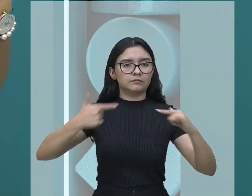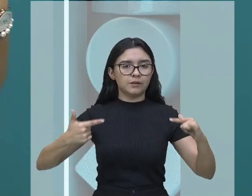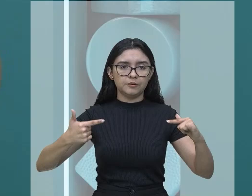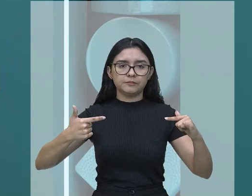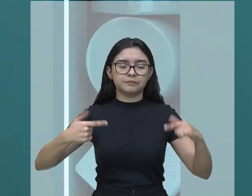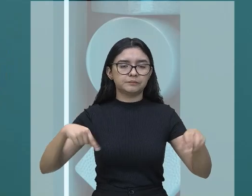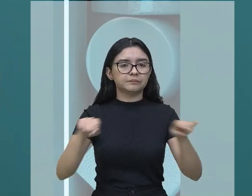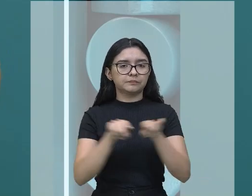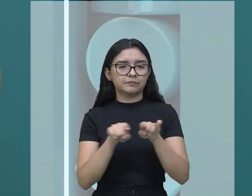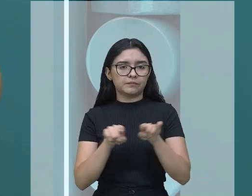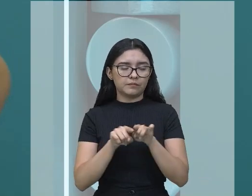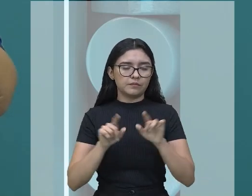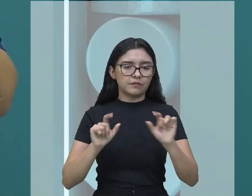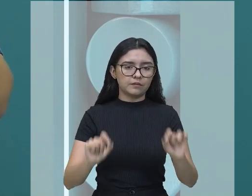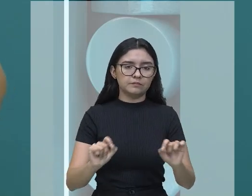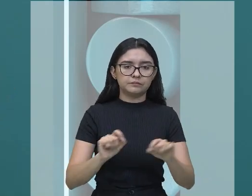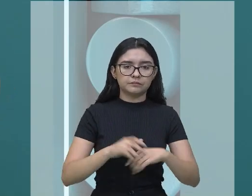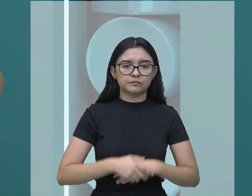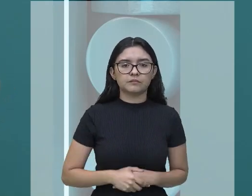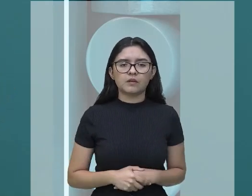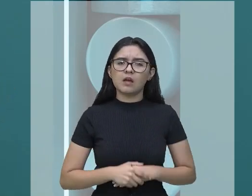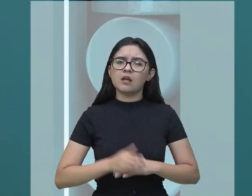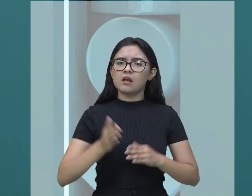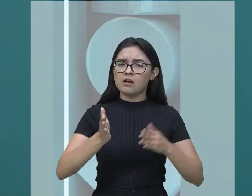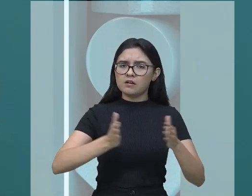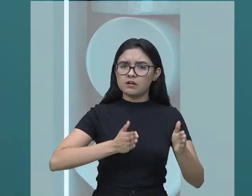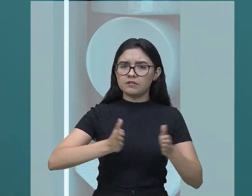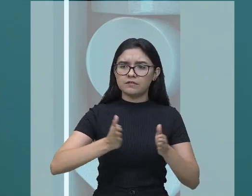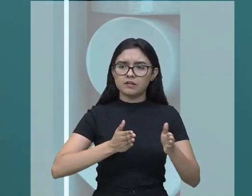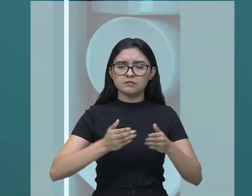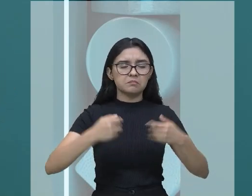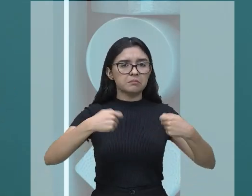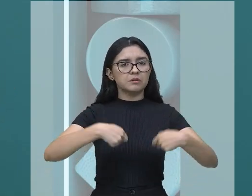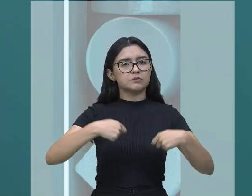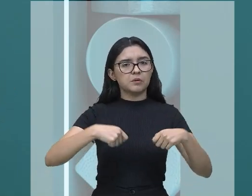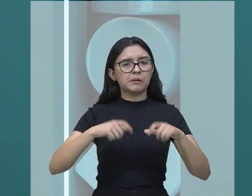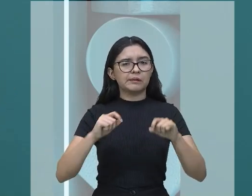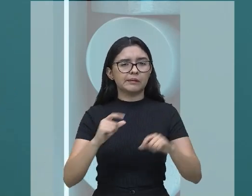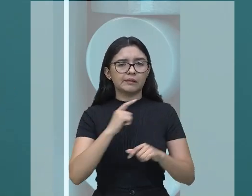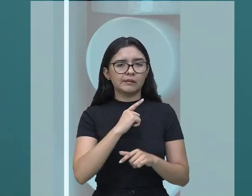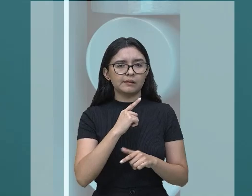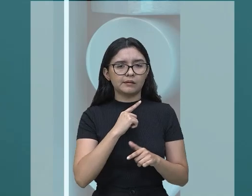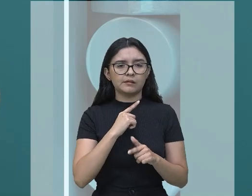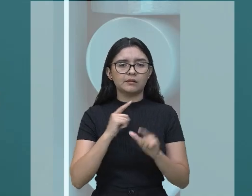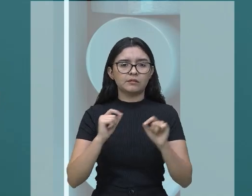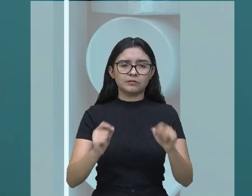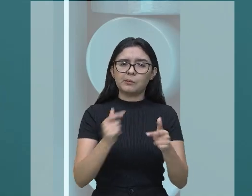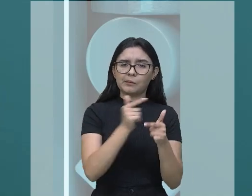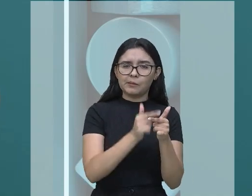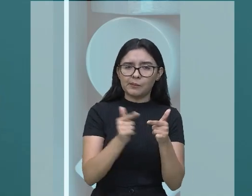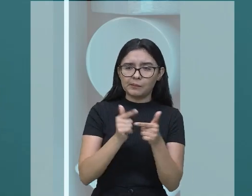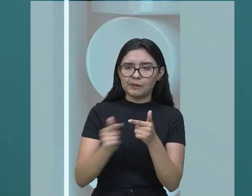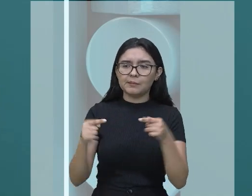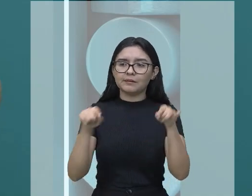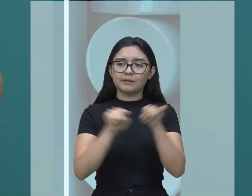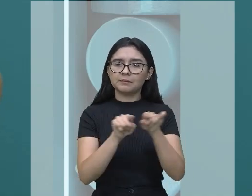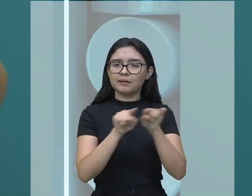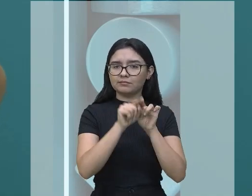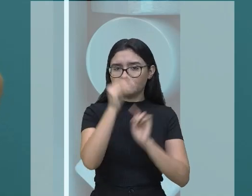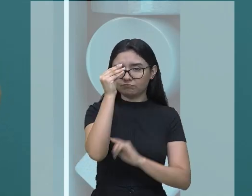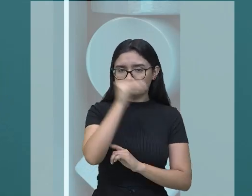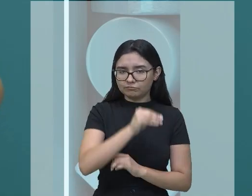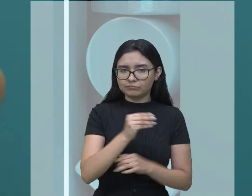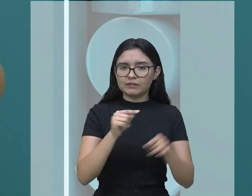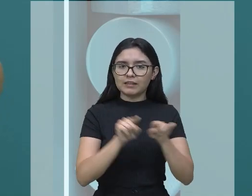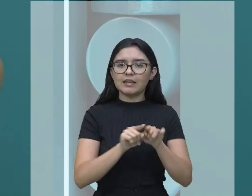certa forma, não precisou lidar com as tensões e com as rejeições que a primeira etapa, que a